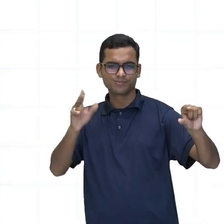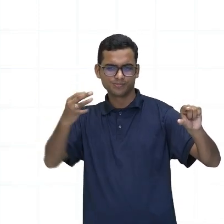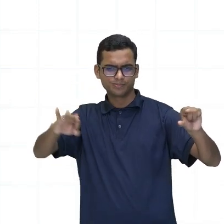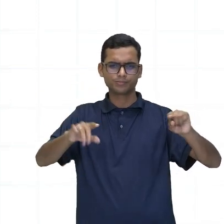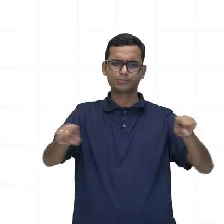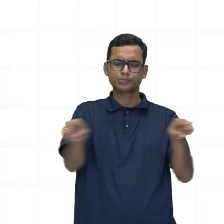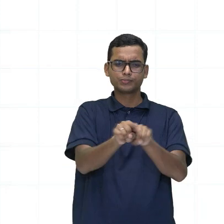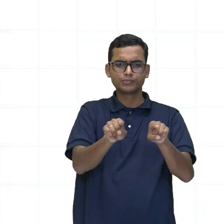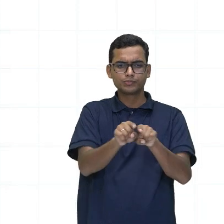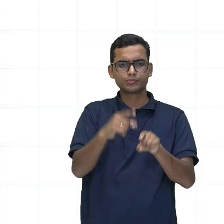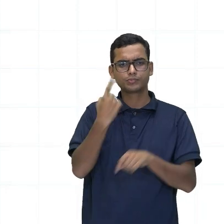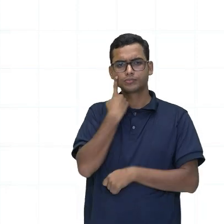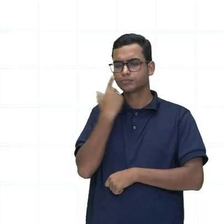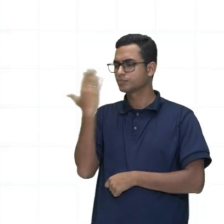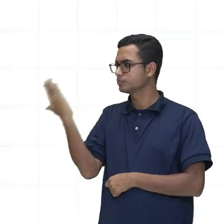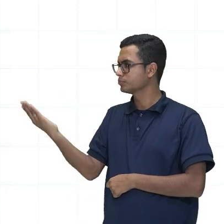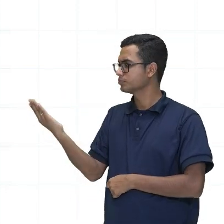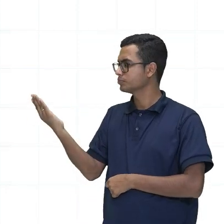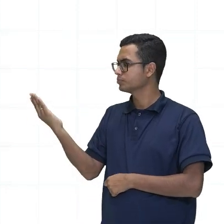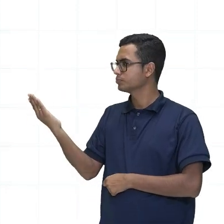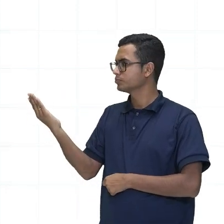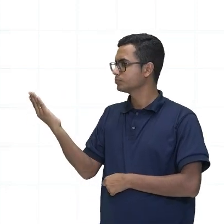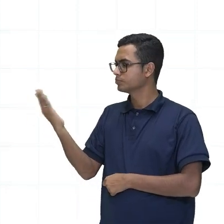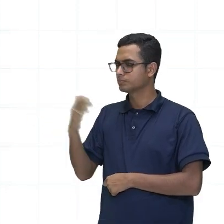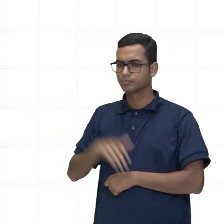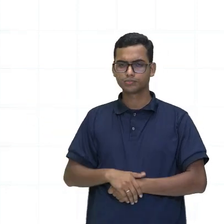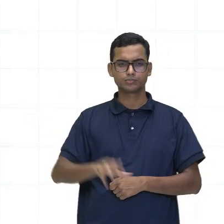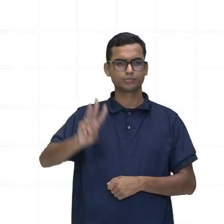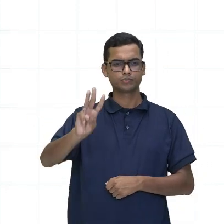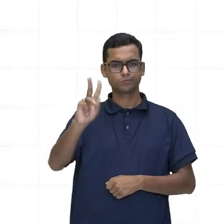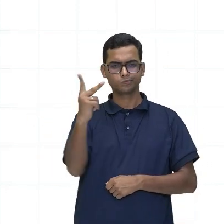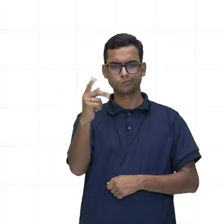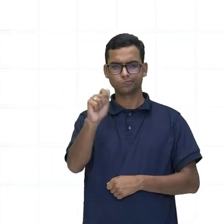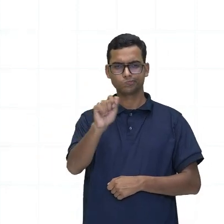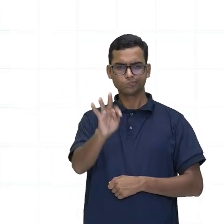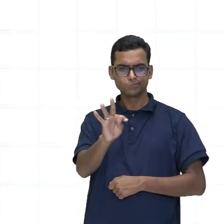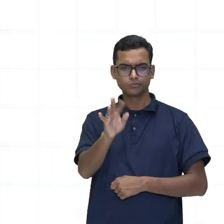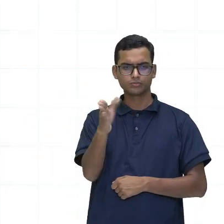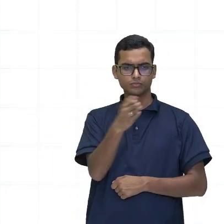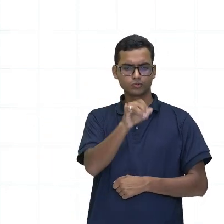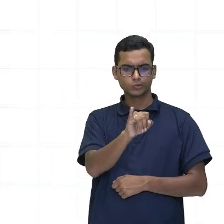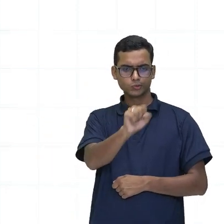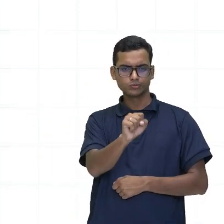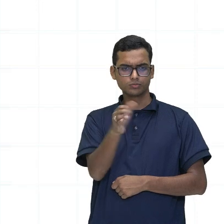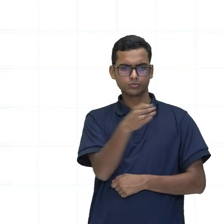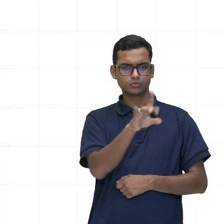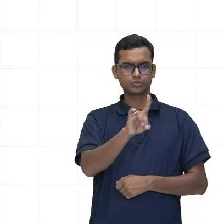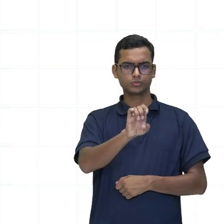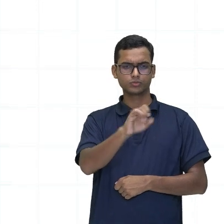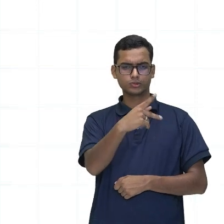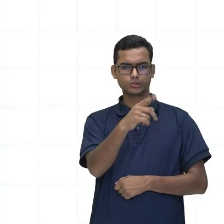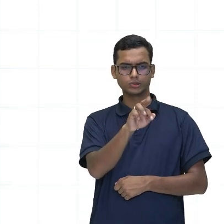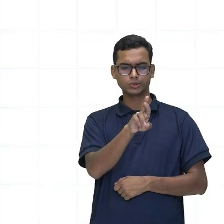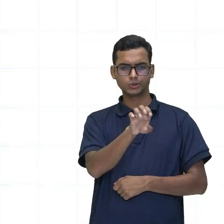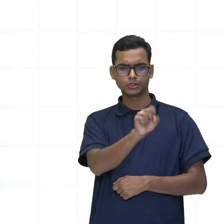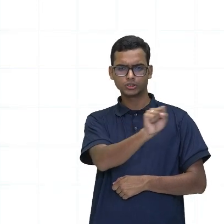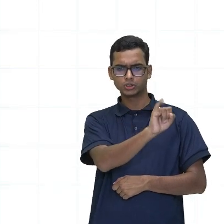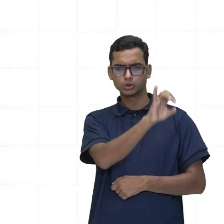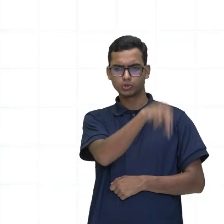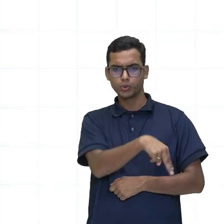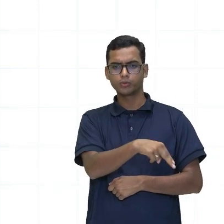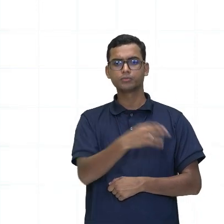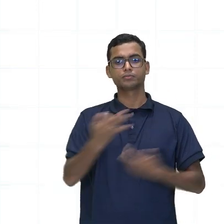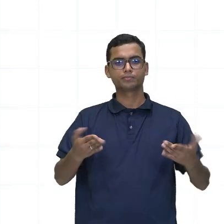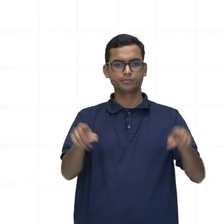é What is depression? What is depression? Então, você tem essa primeira parte do texto, tem a segunda parte,